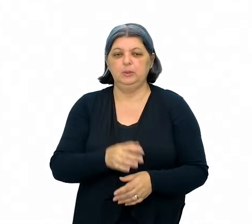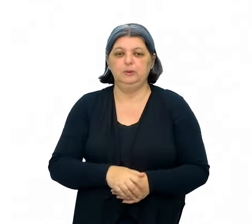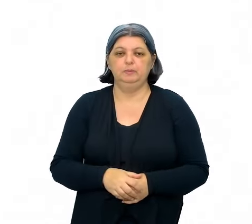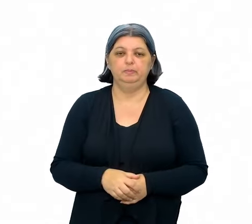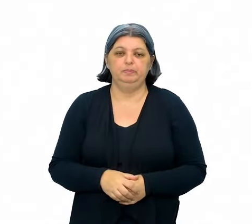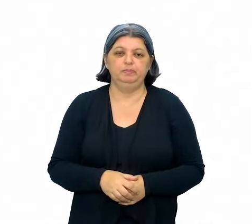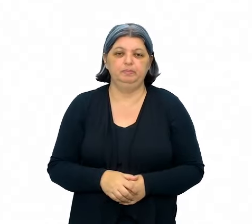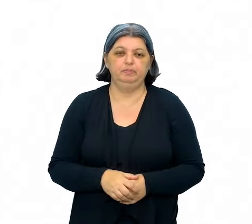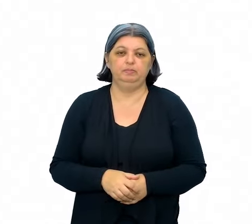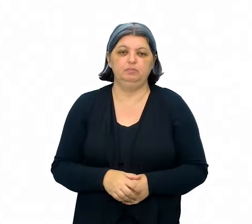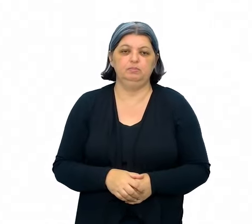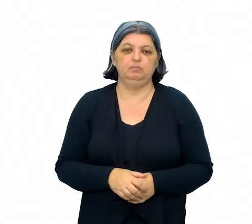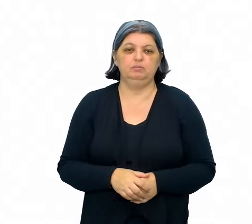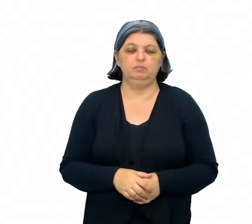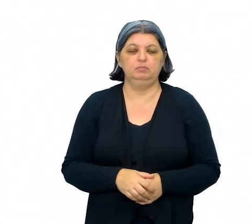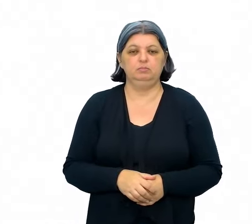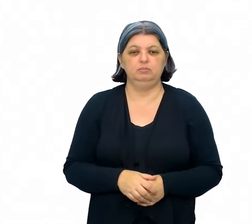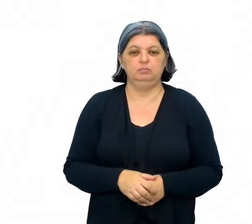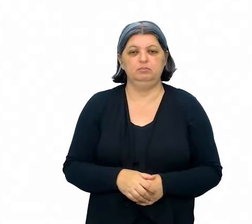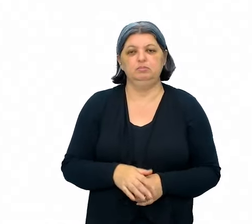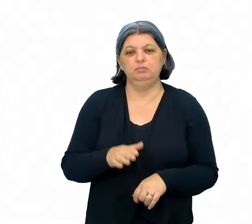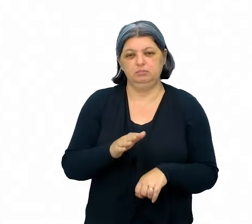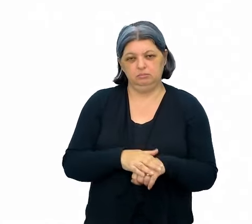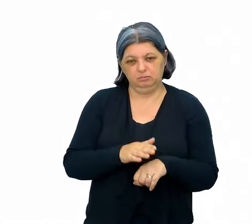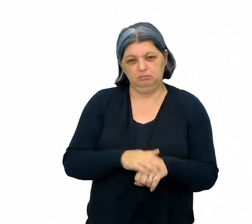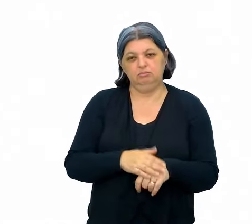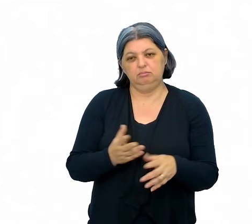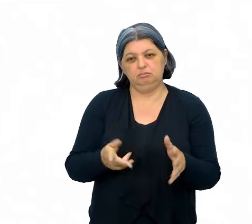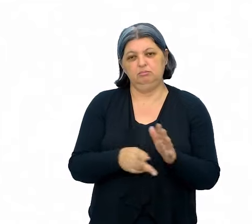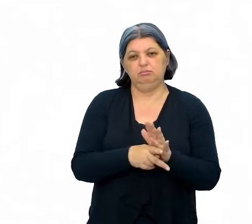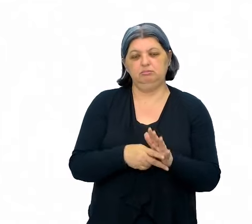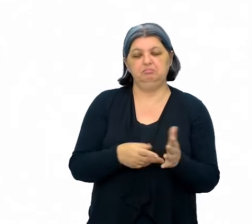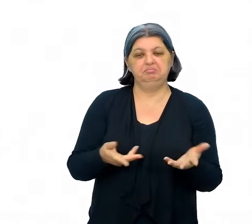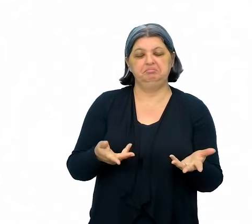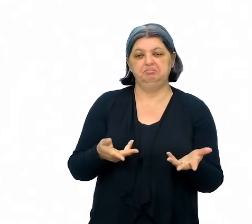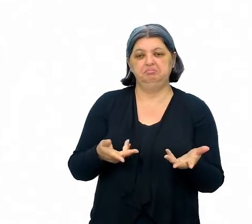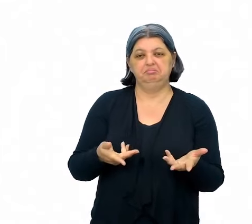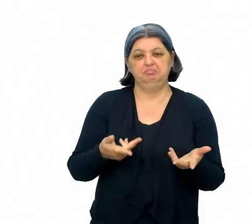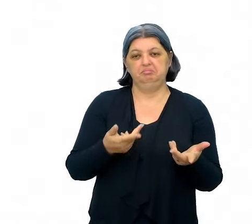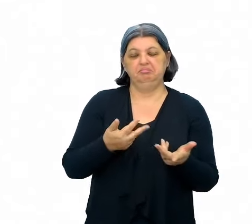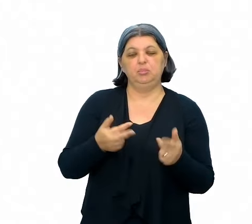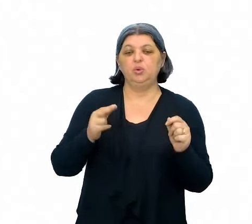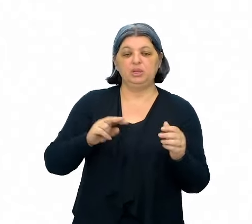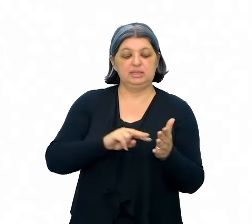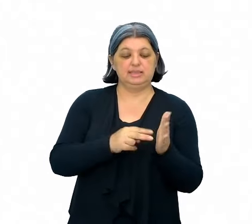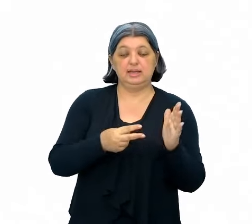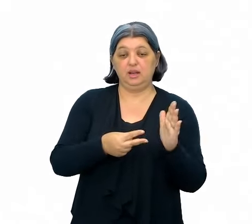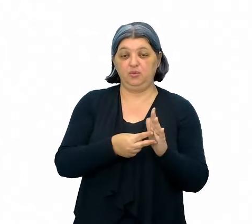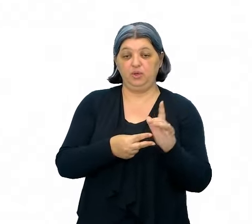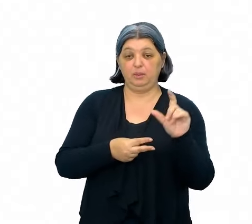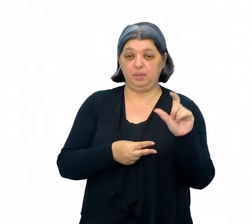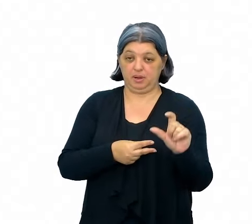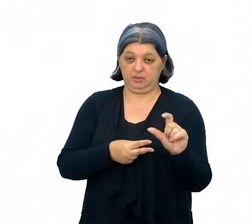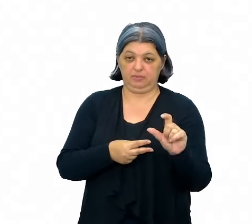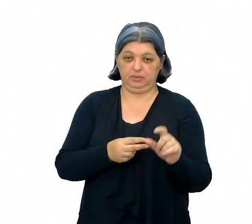que eles poderão fazer alguma inferência ali, qual o sentido dessa